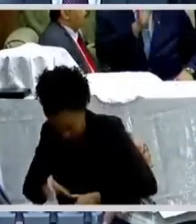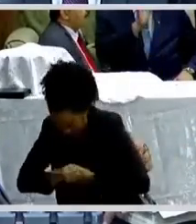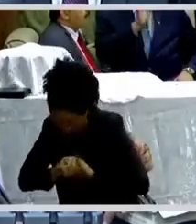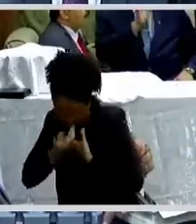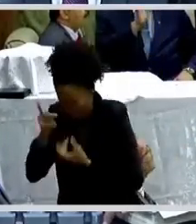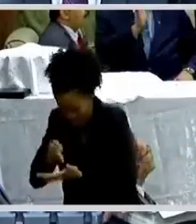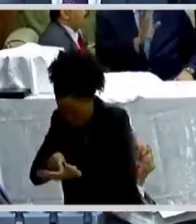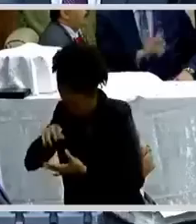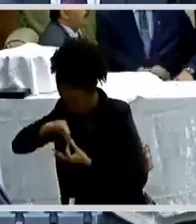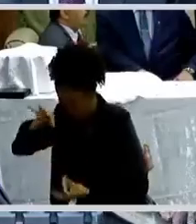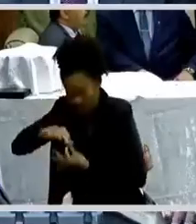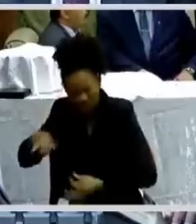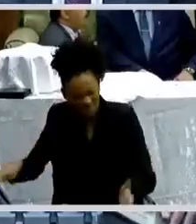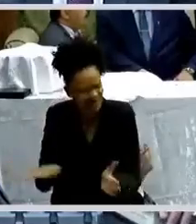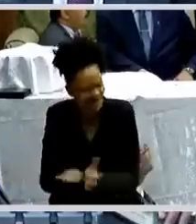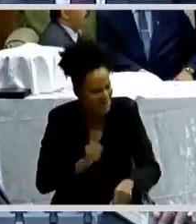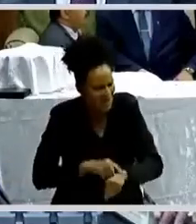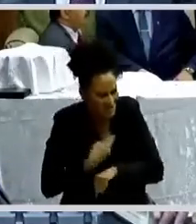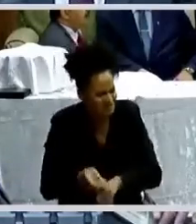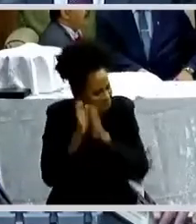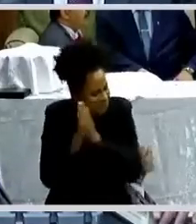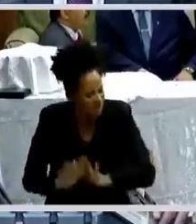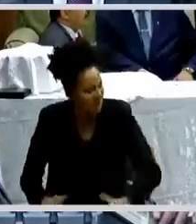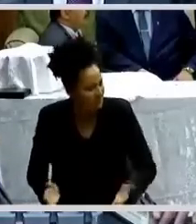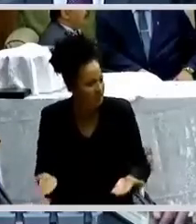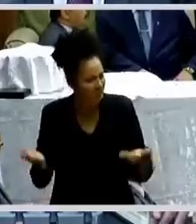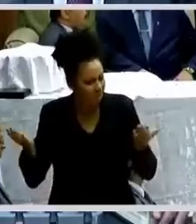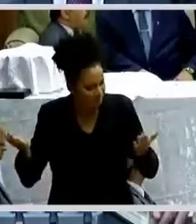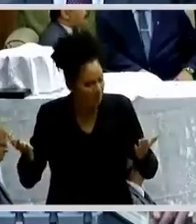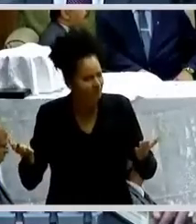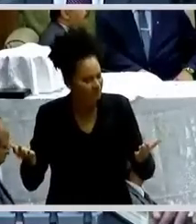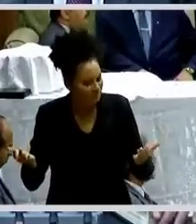e em verdade. A hora já chegou, filha.